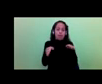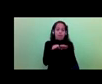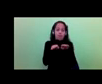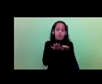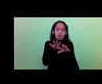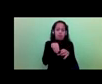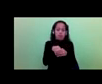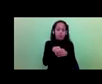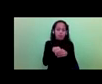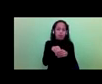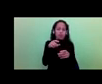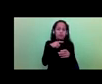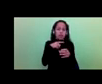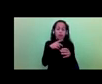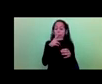o elitismo.